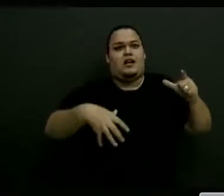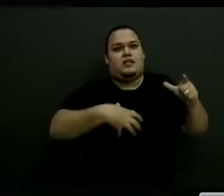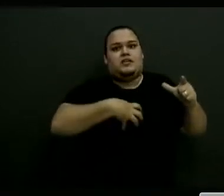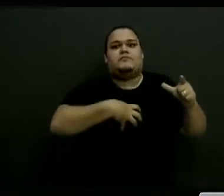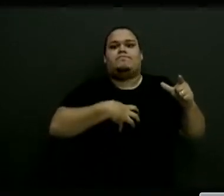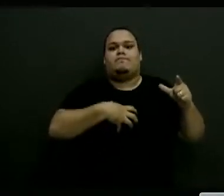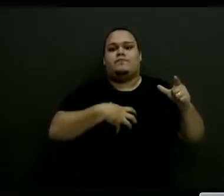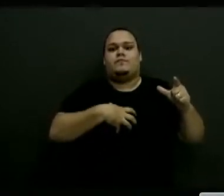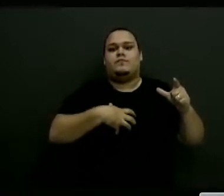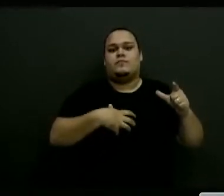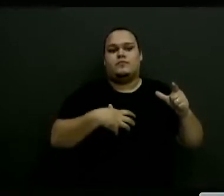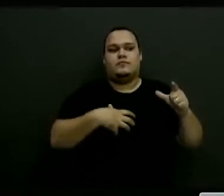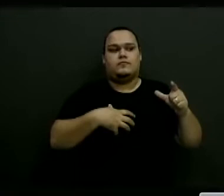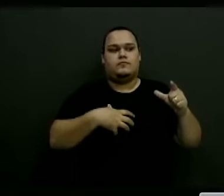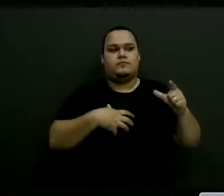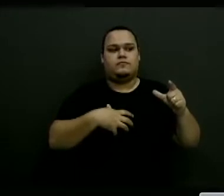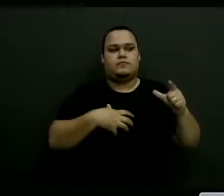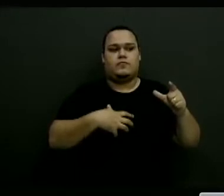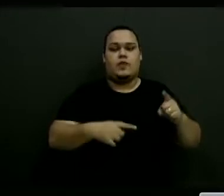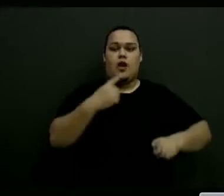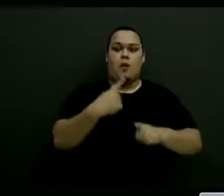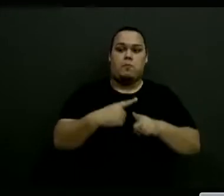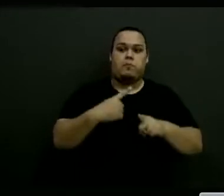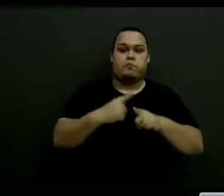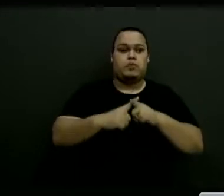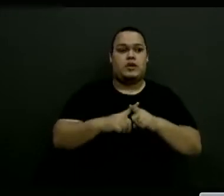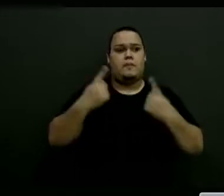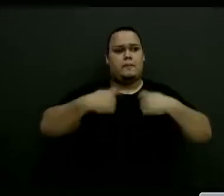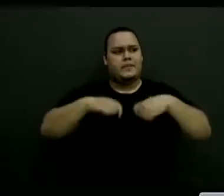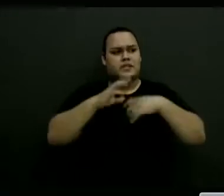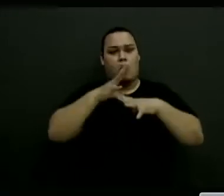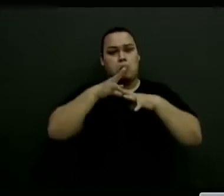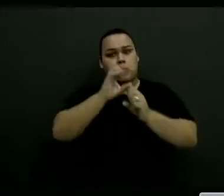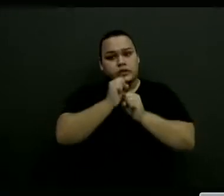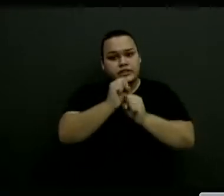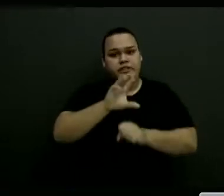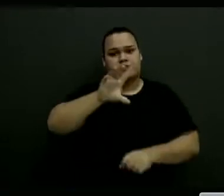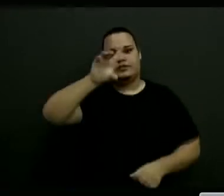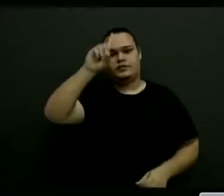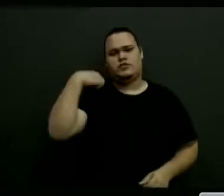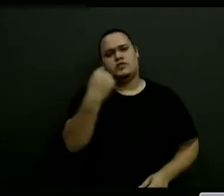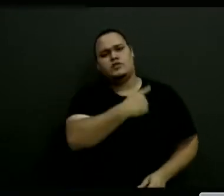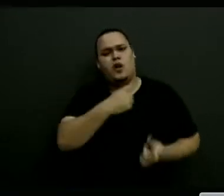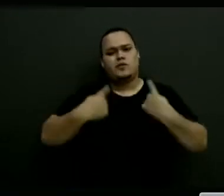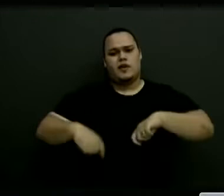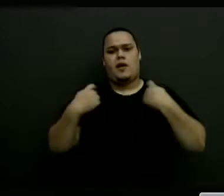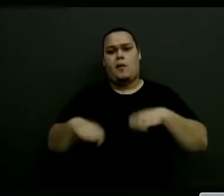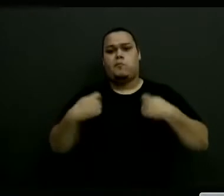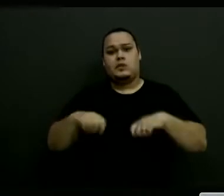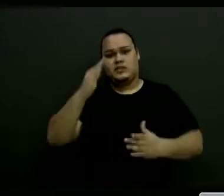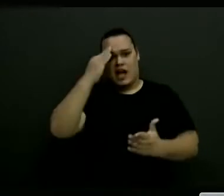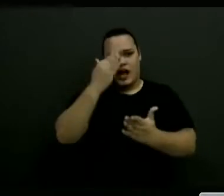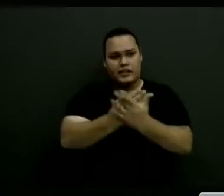do poder de sua força, a qual operou em Cristo, ressuscitando dentre os